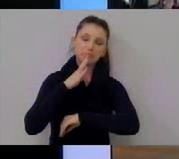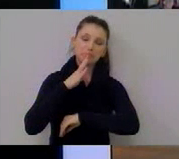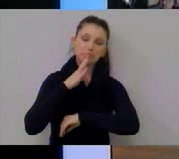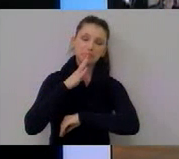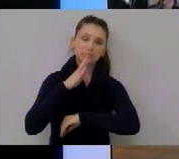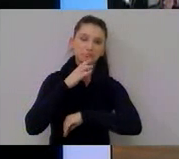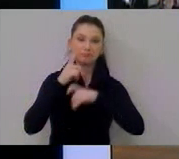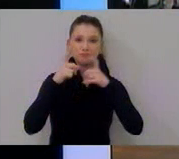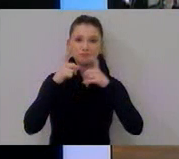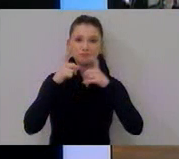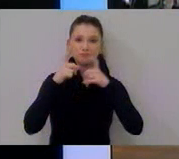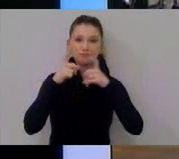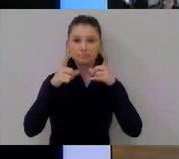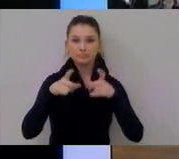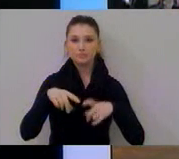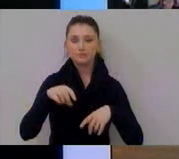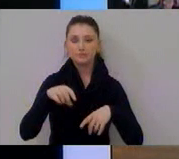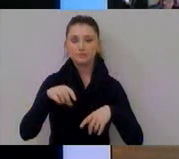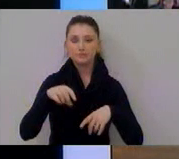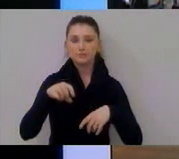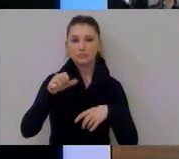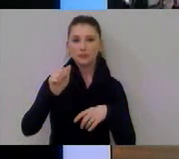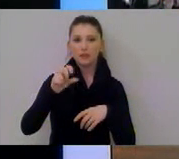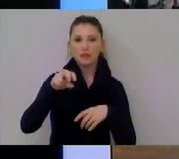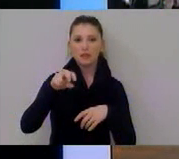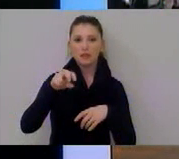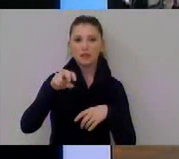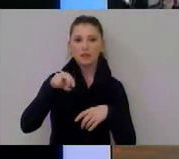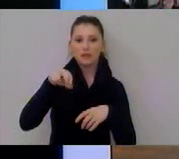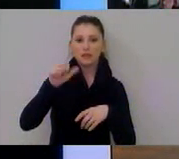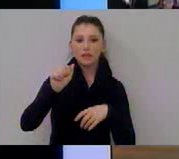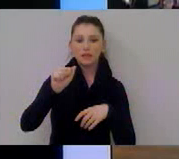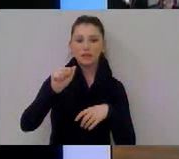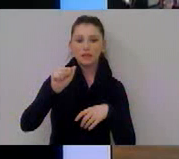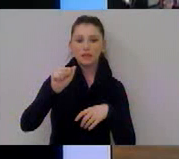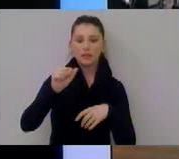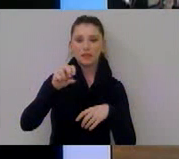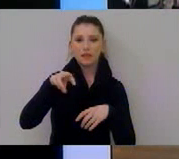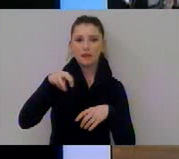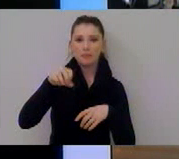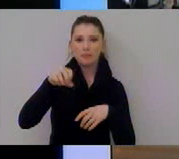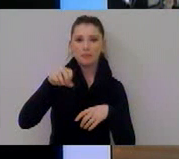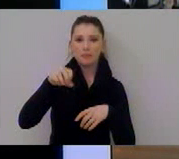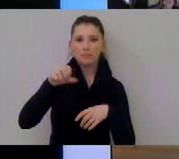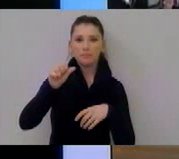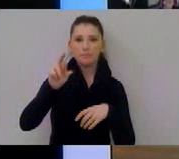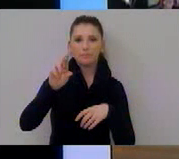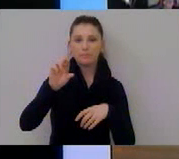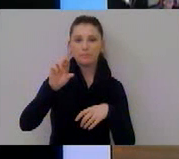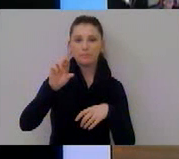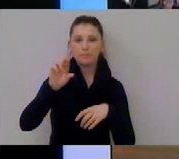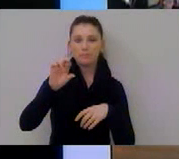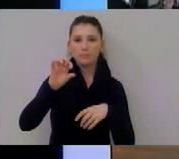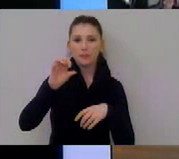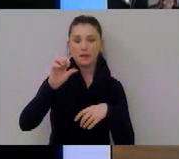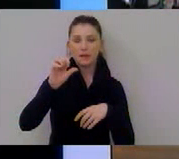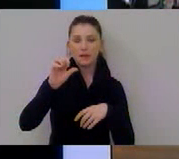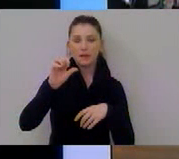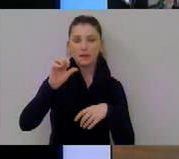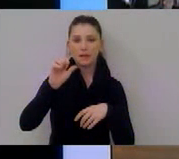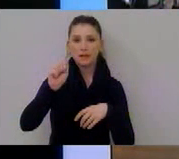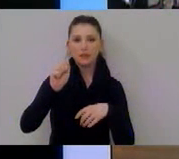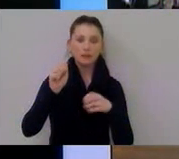bem na divisa entre Jardim Maristela e o